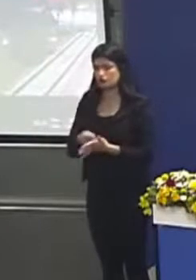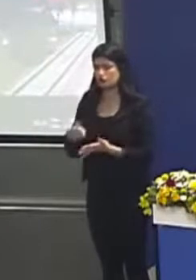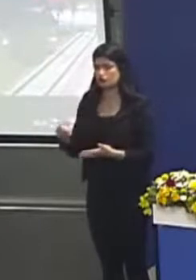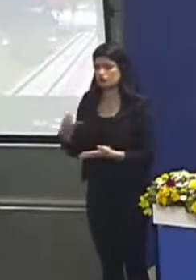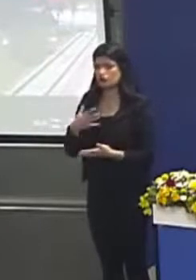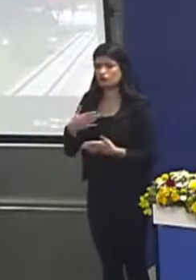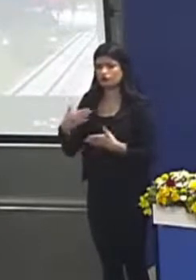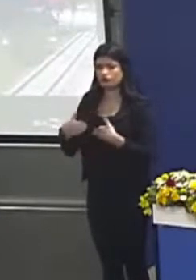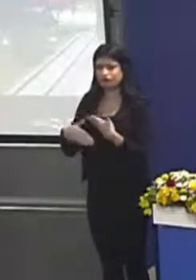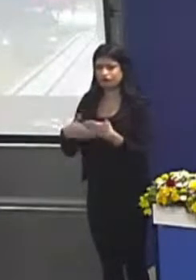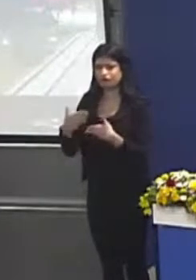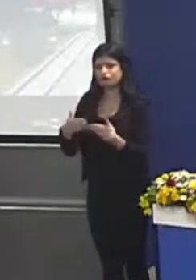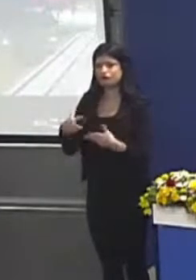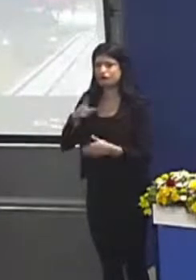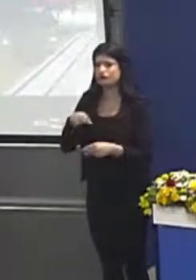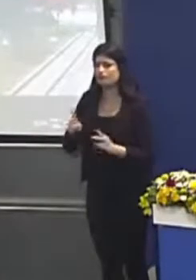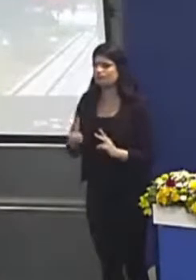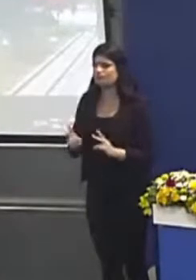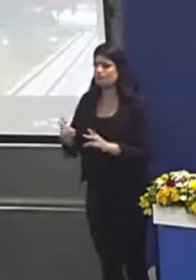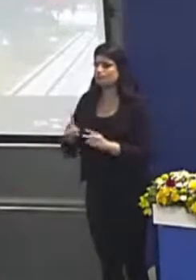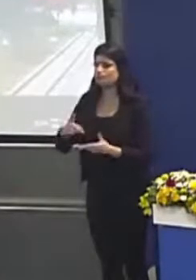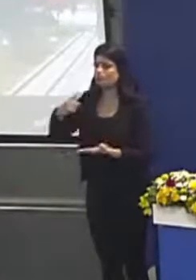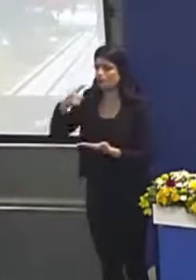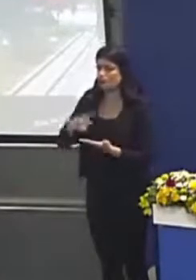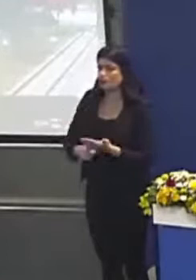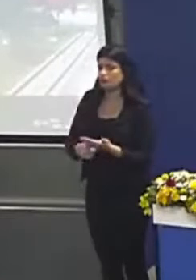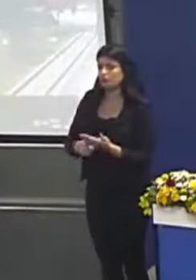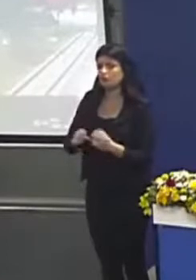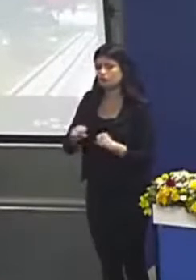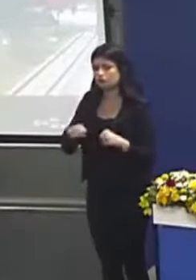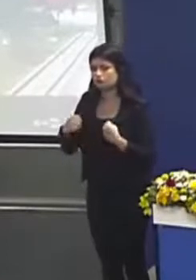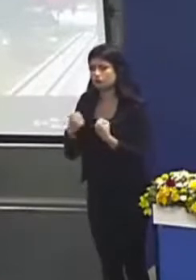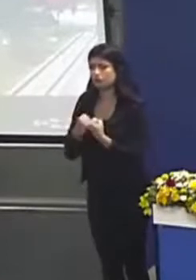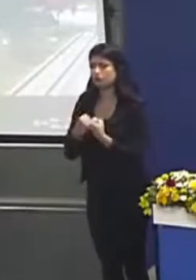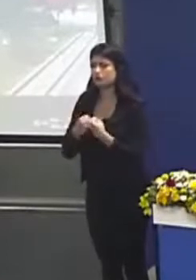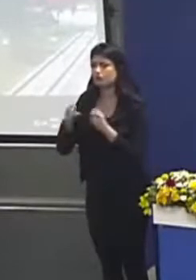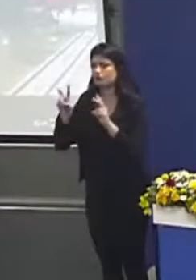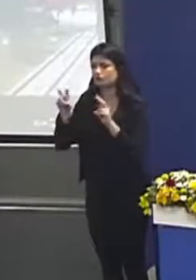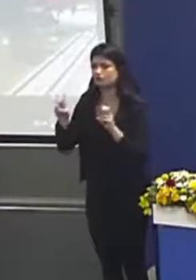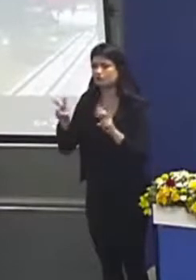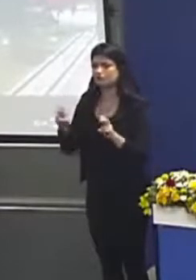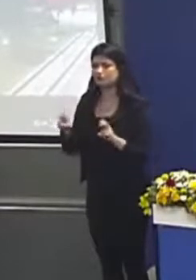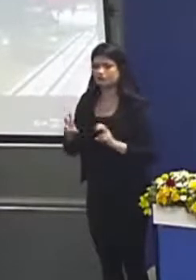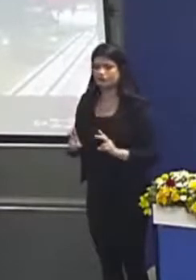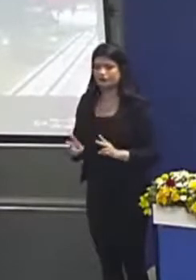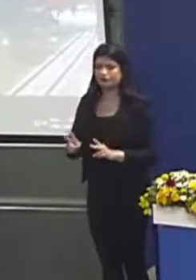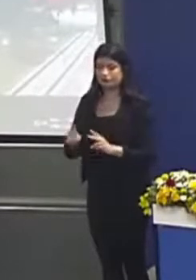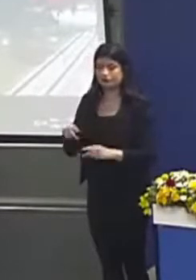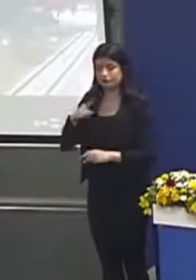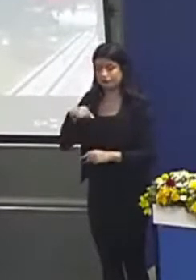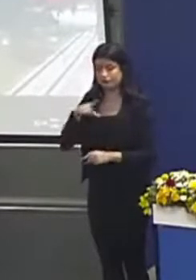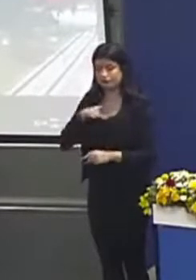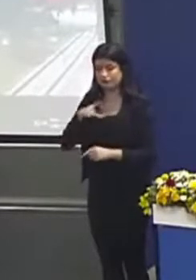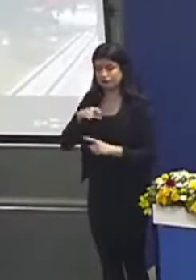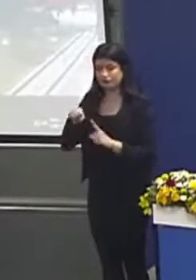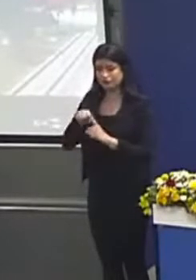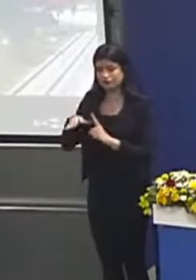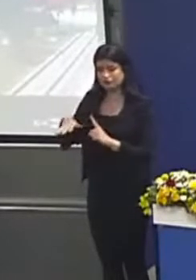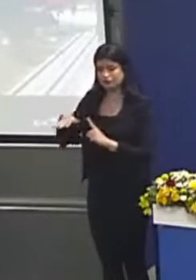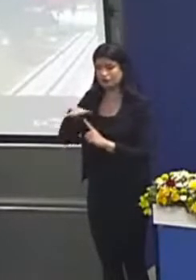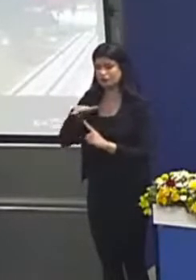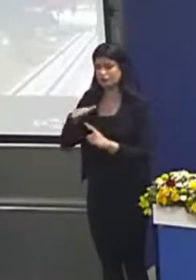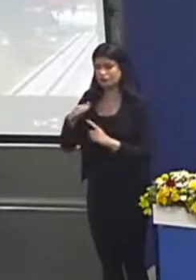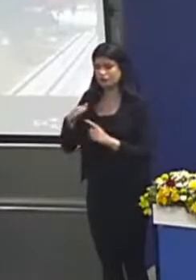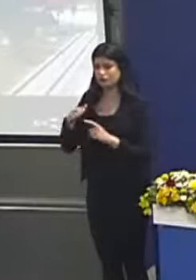cenário, mantivemos nosso compromisso com a defesa de pautas que a nós são inegociáveis. Quando temos uma sociedade ameaçada